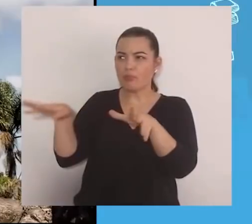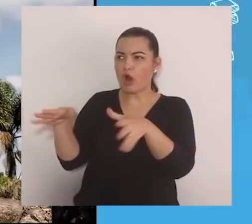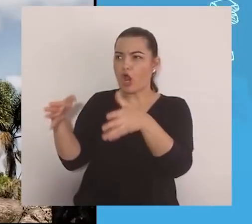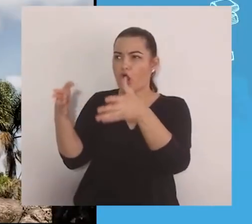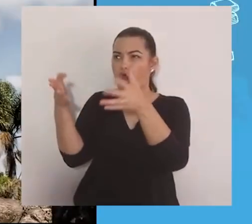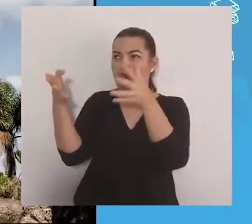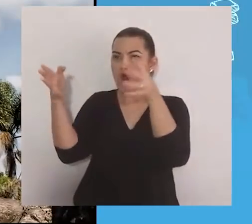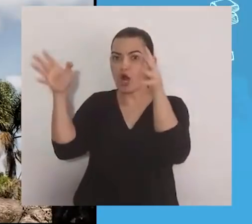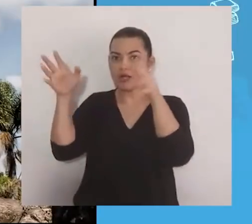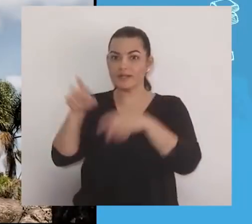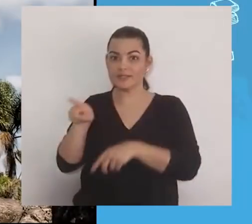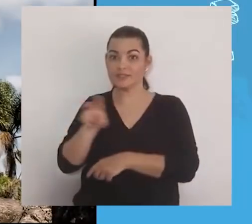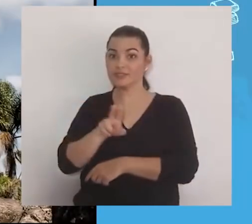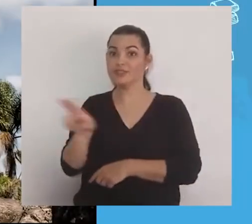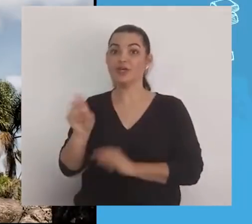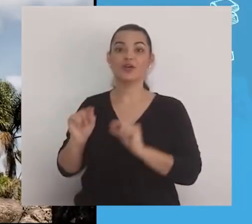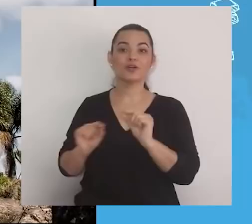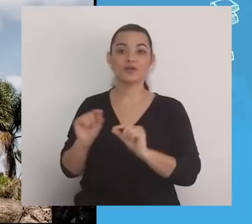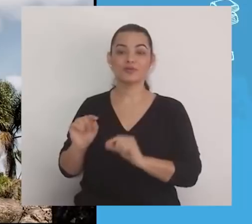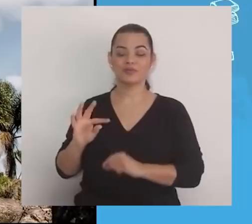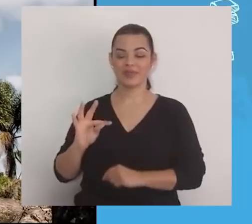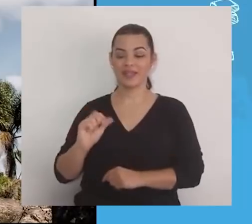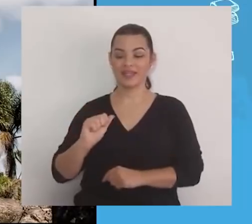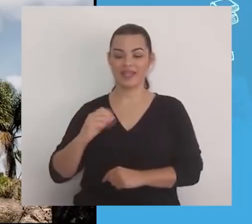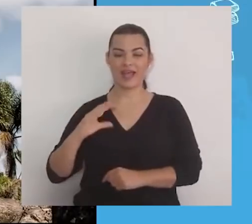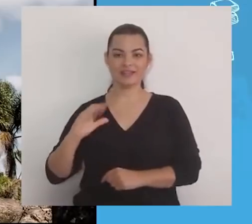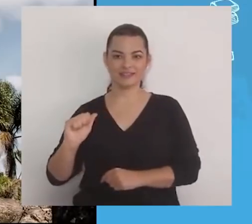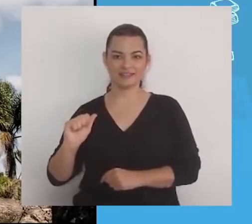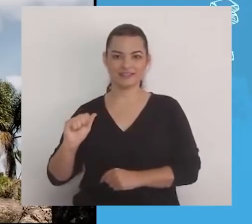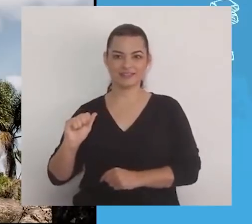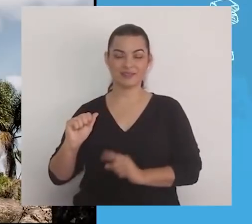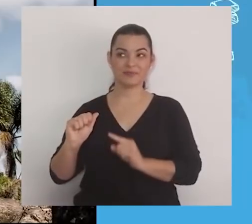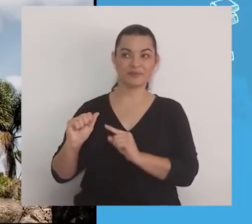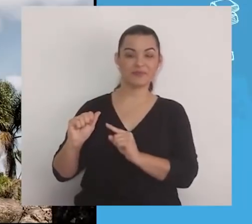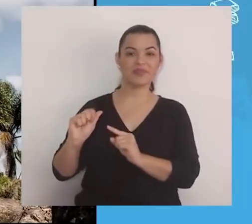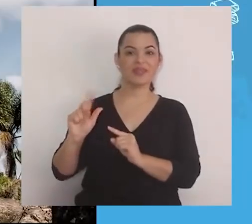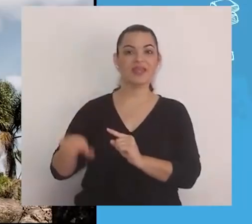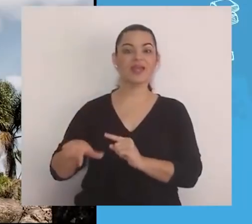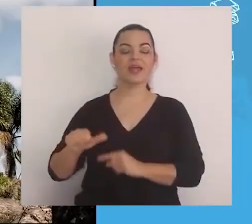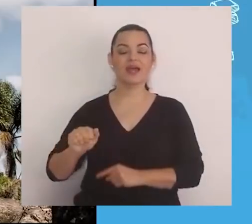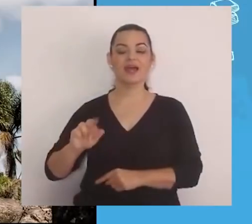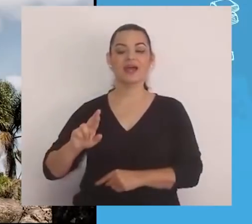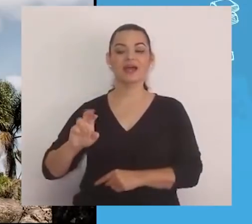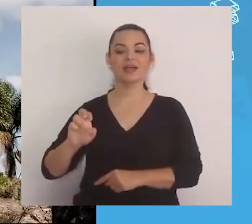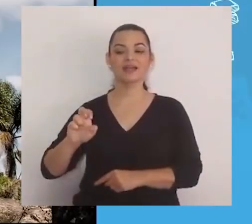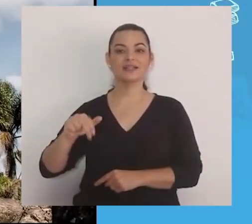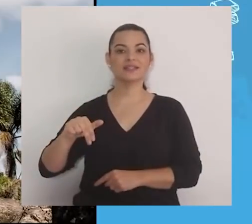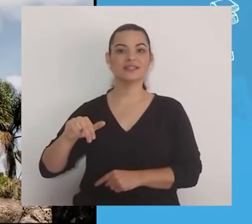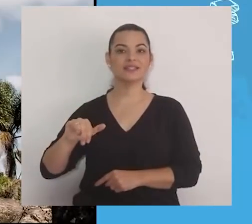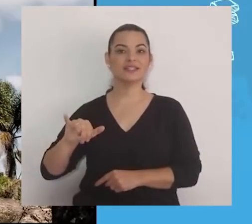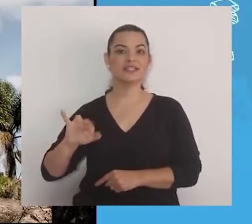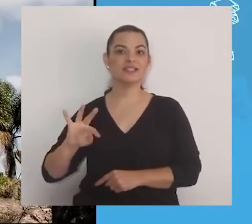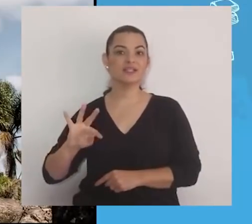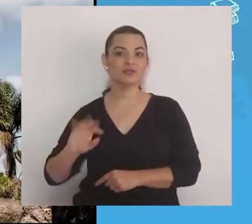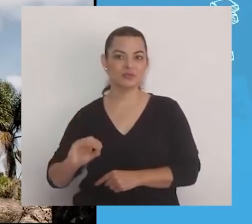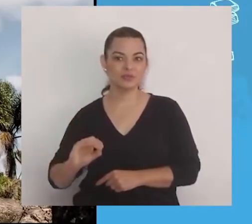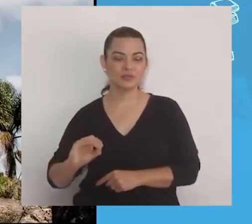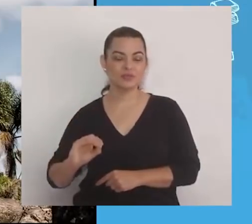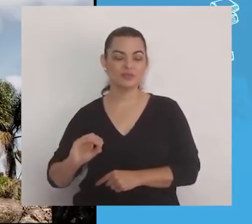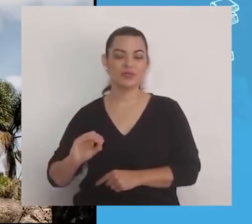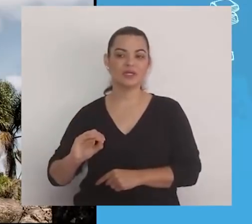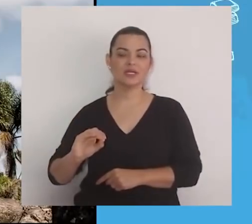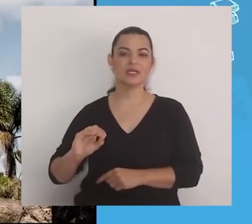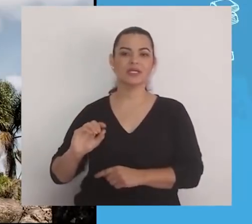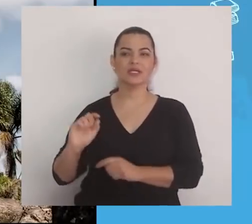lá no Paraná, que ele foi tombado como patrimônio natural, um parque estadual, é um